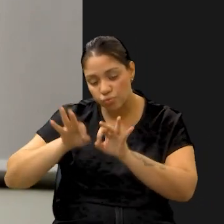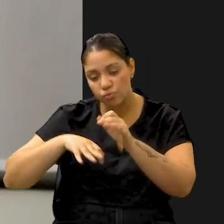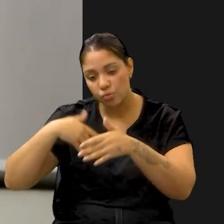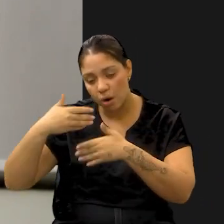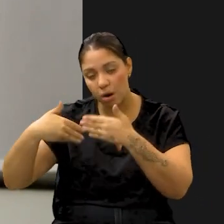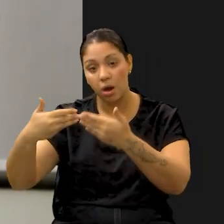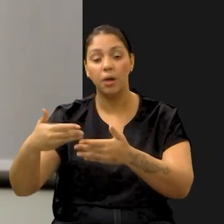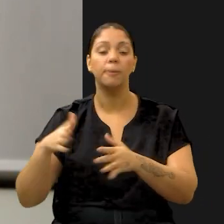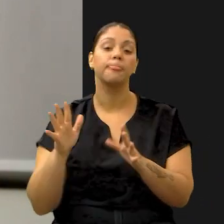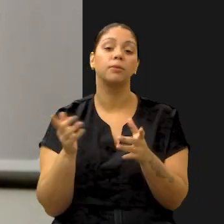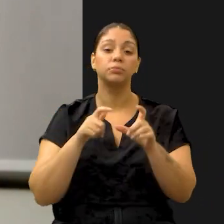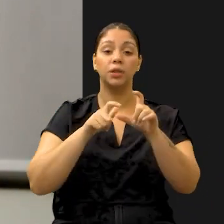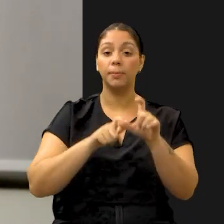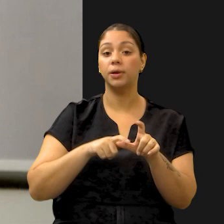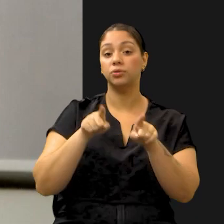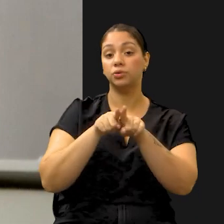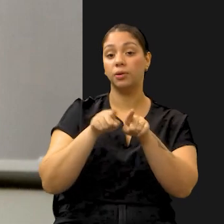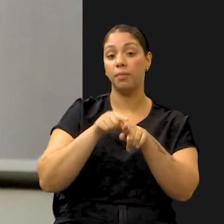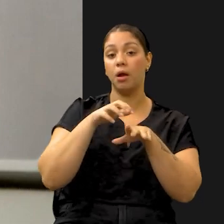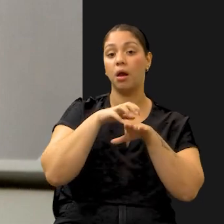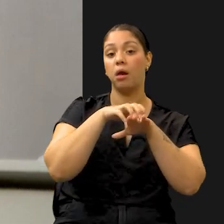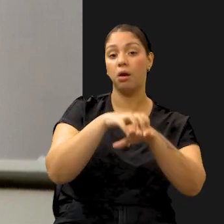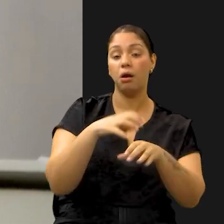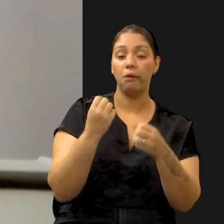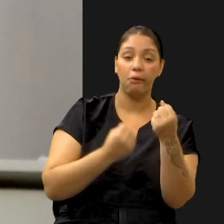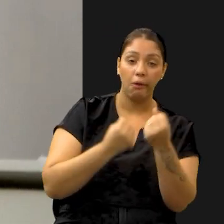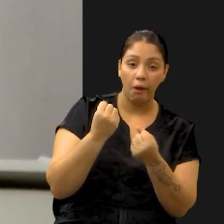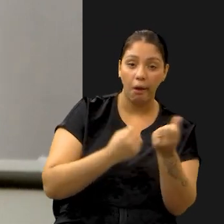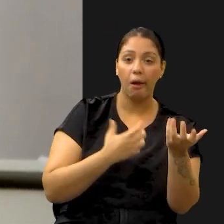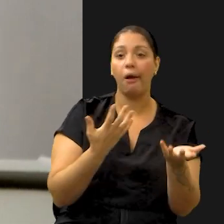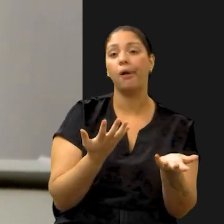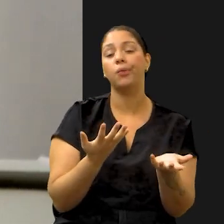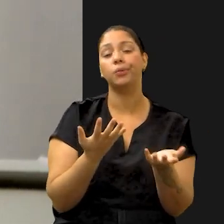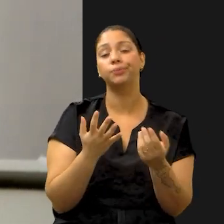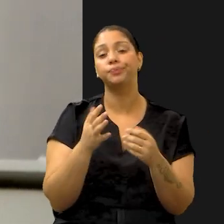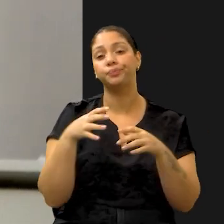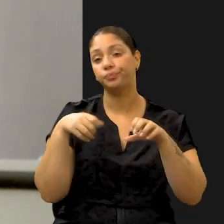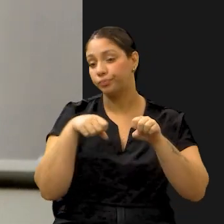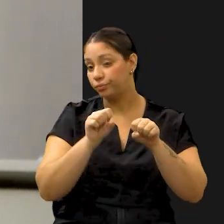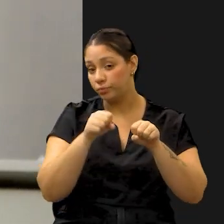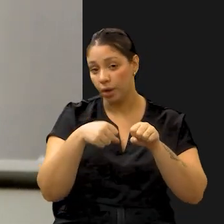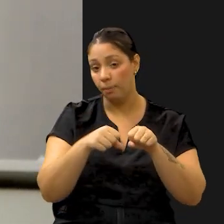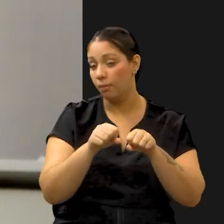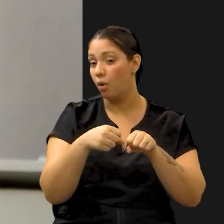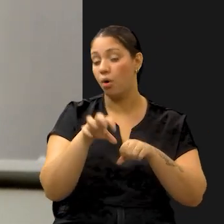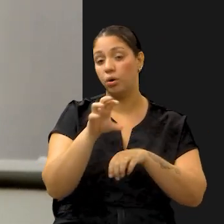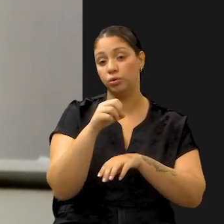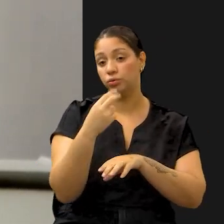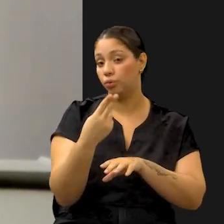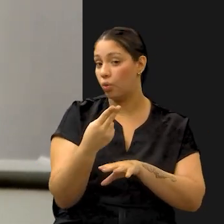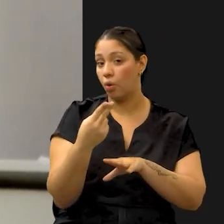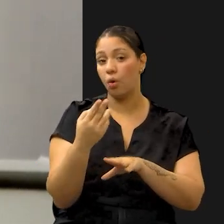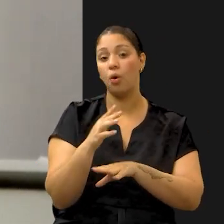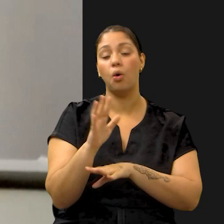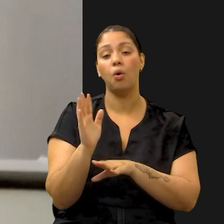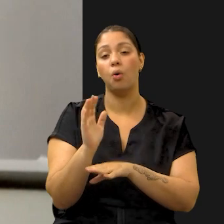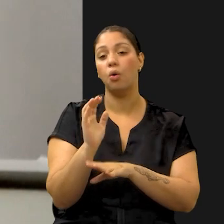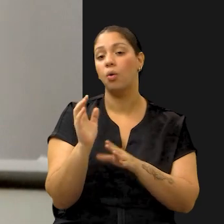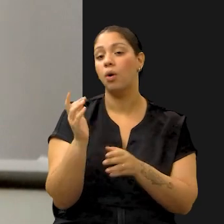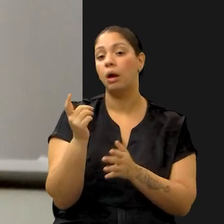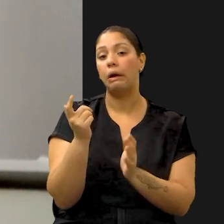A gente tende a depender mais dos meios de locomoção, como um carro, a moto, ou um transporte por